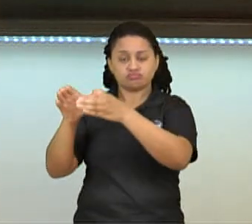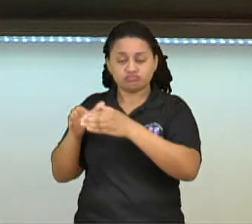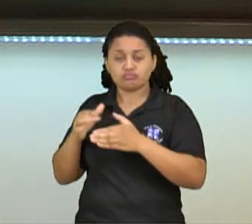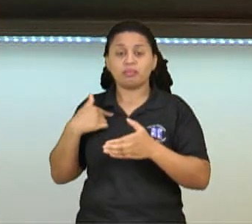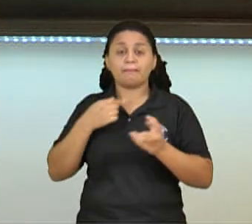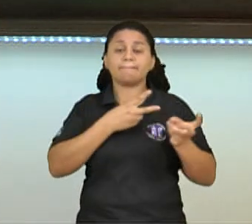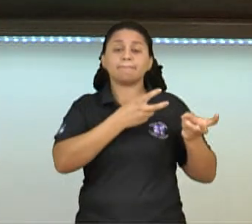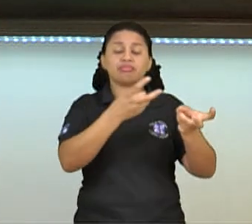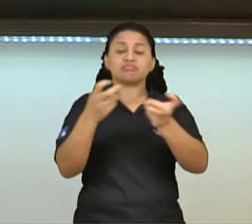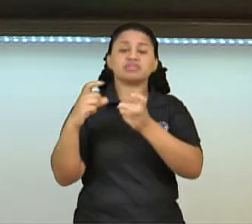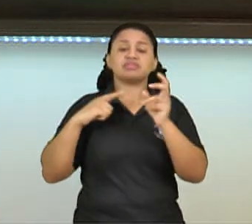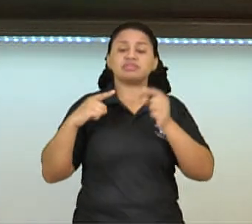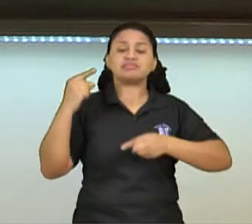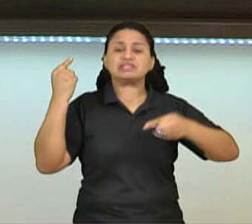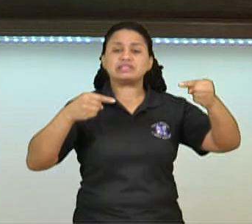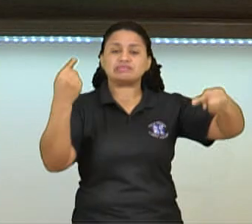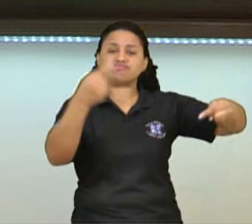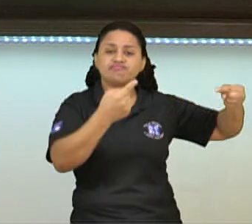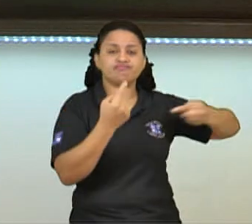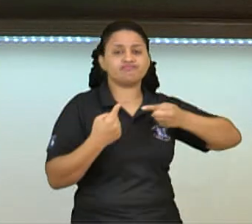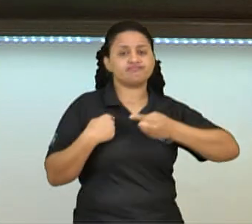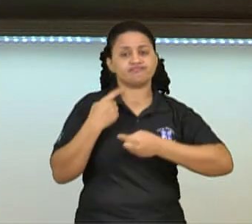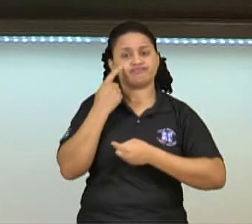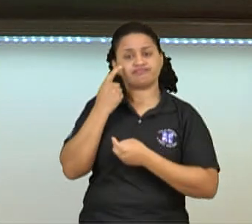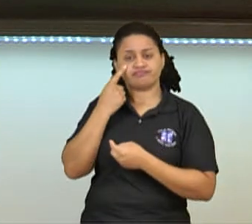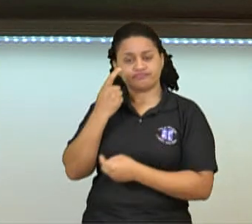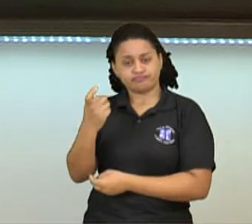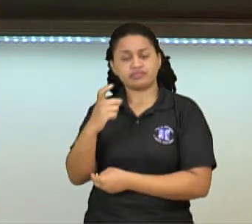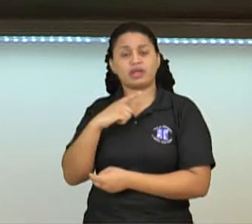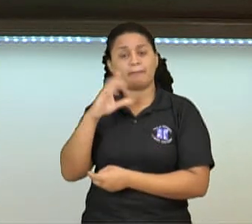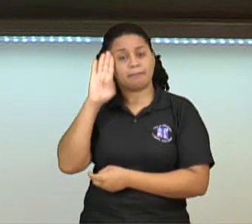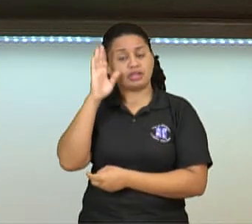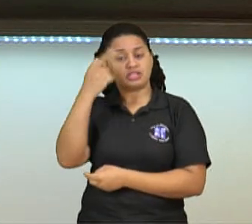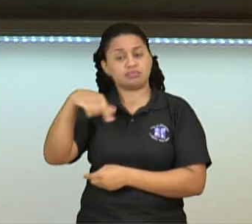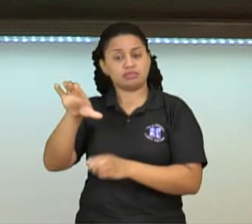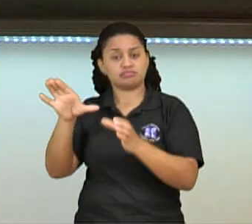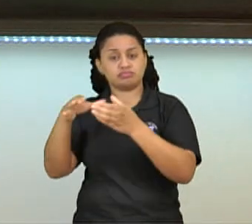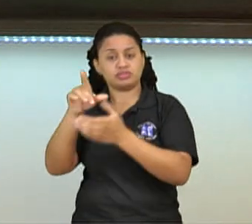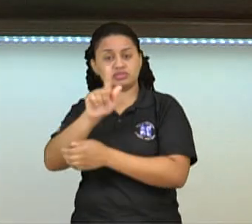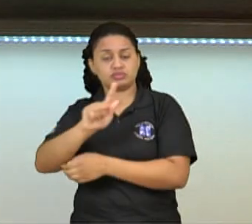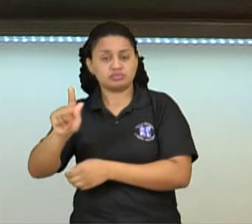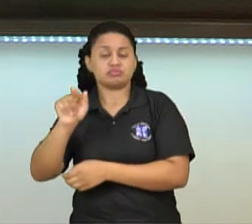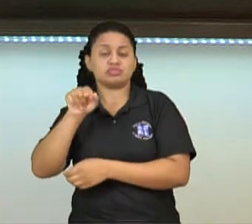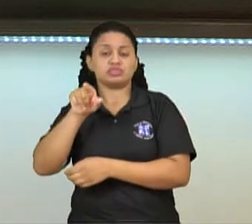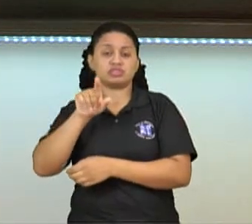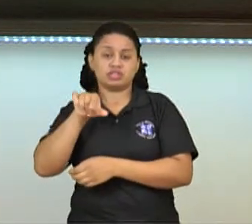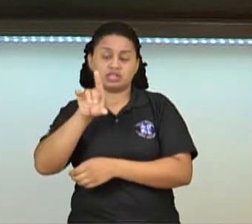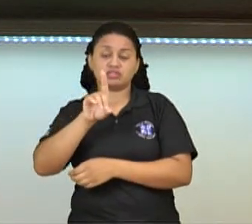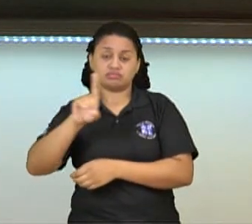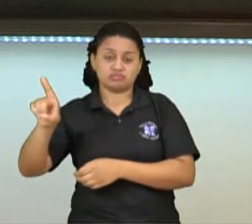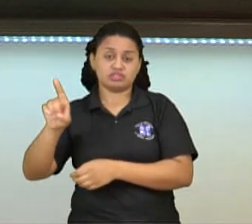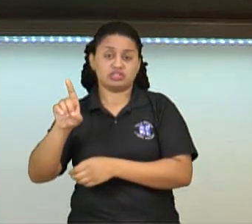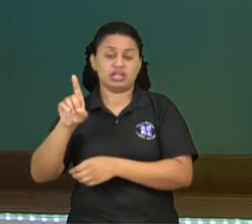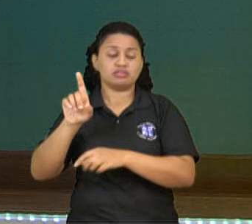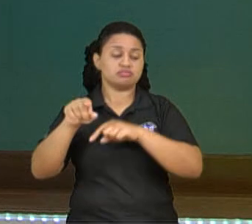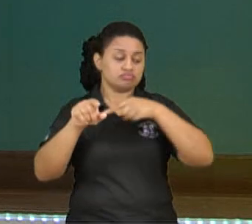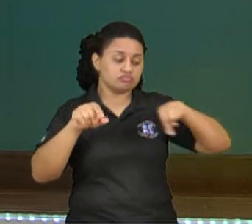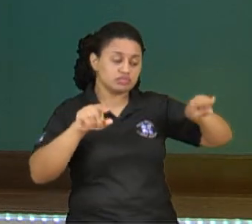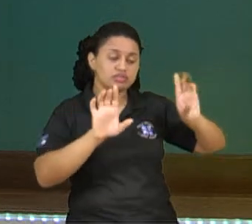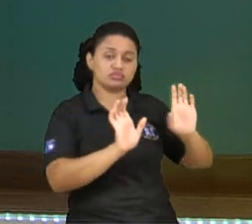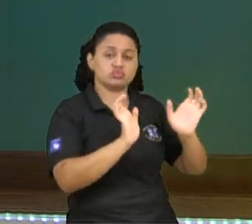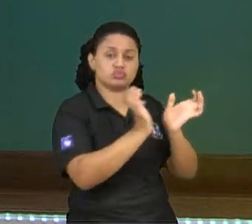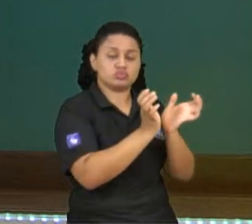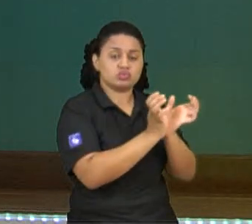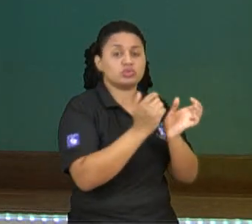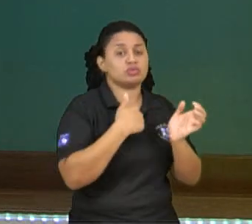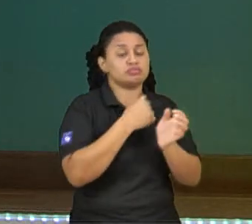vai ocorrer aí um conflito de interesses, principalmente entre girondinos e jacobinos. Os jacobinos, eles vão acabar